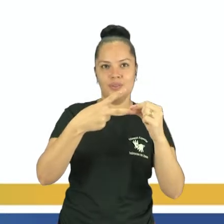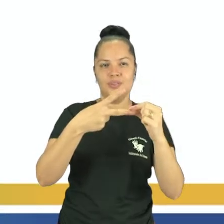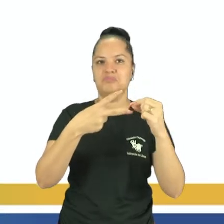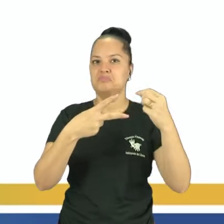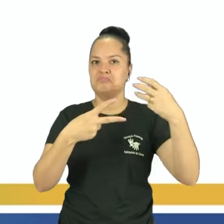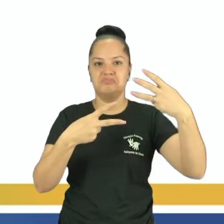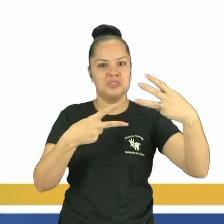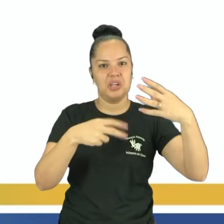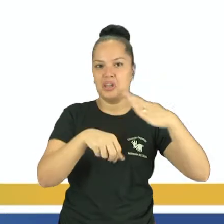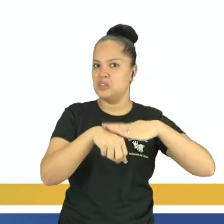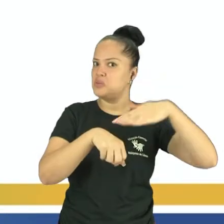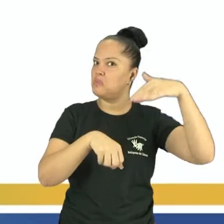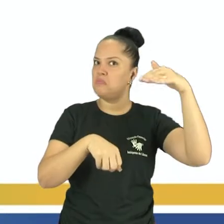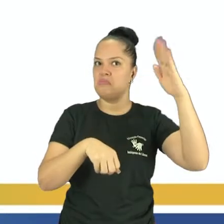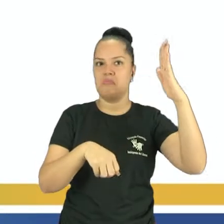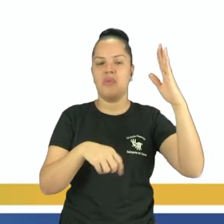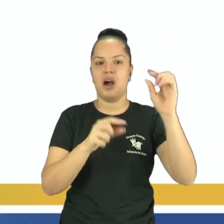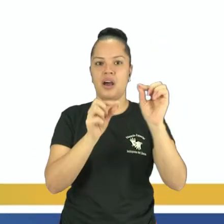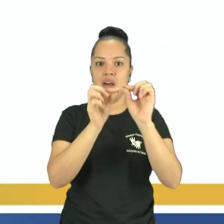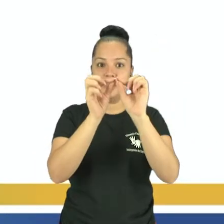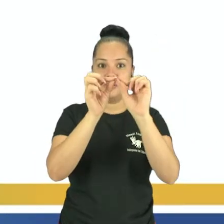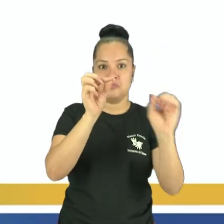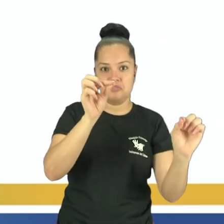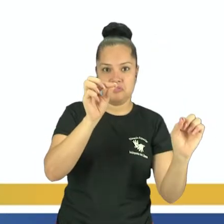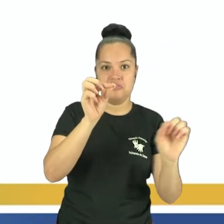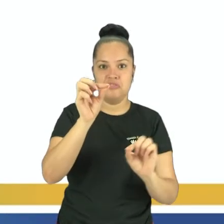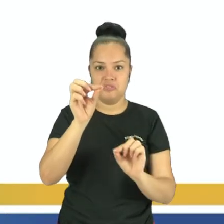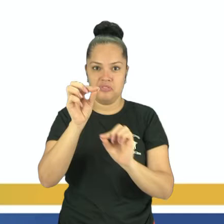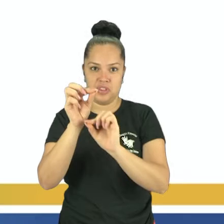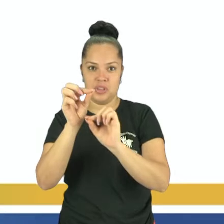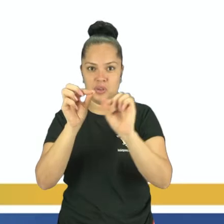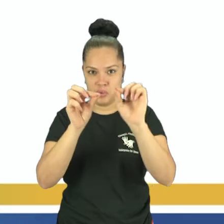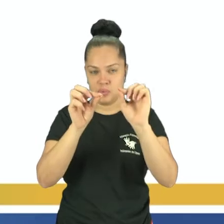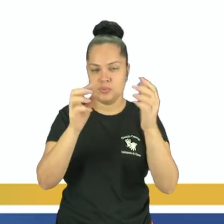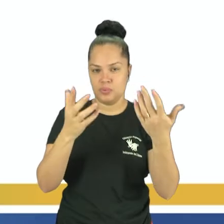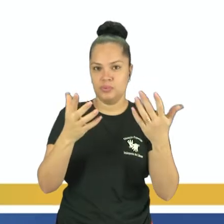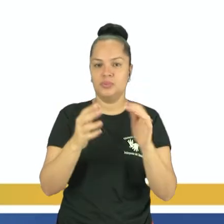plano, né, que seja cercada por uma ou mais bordas.